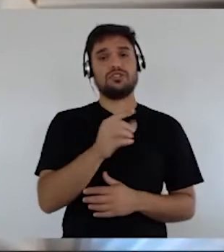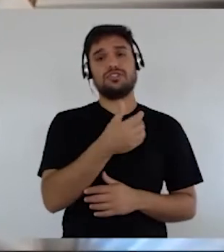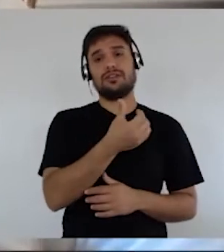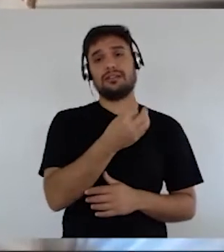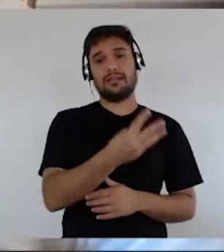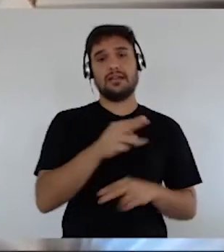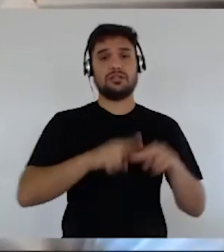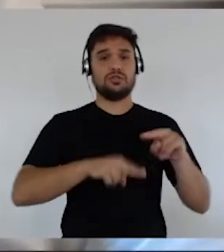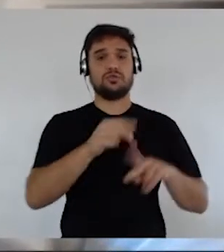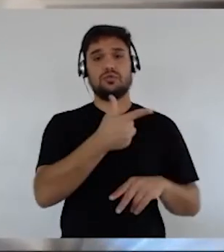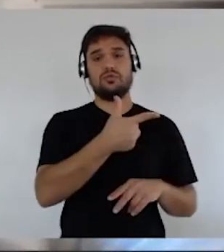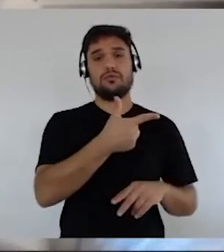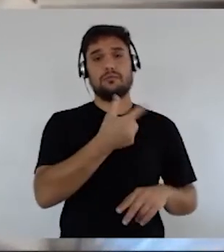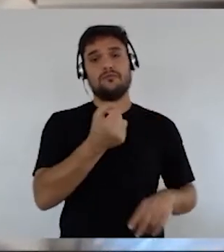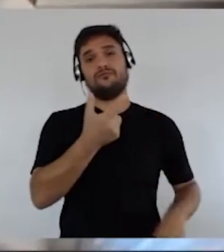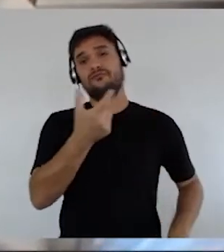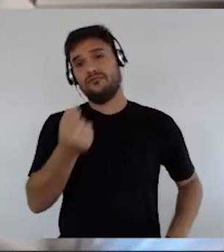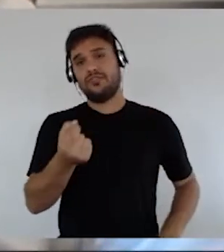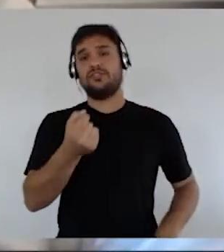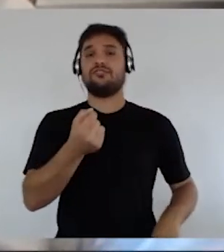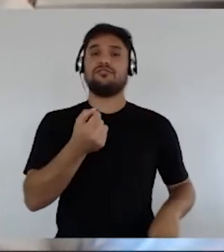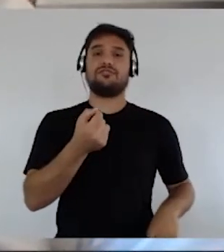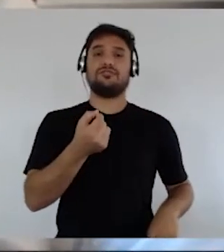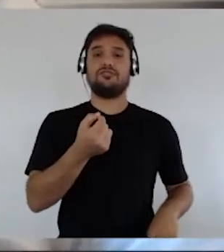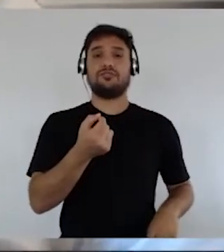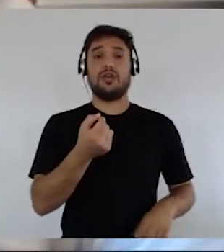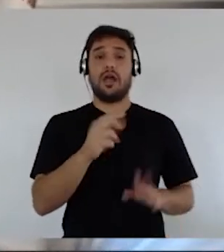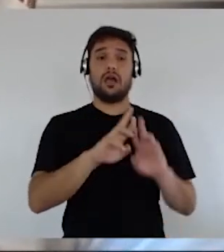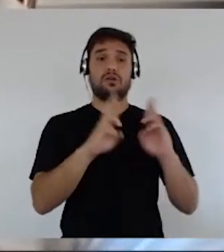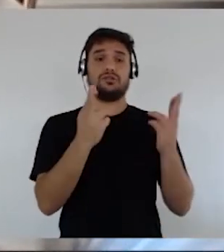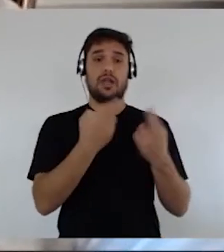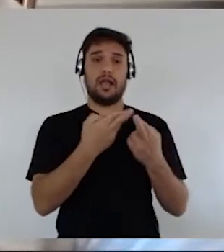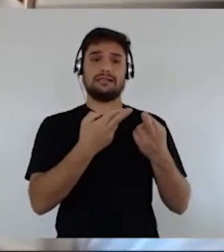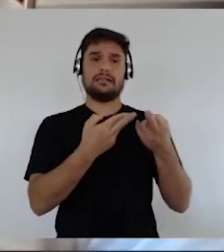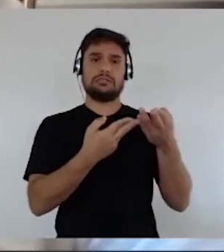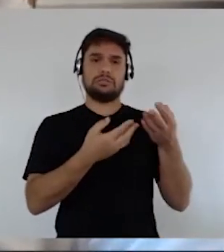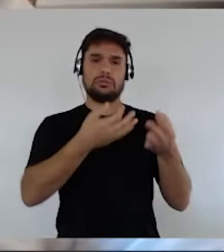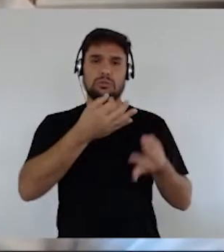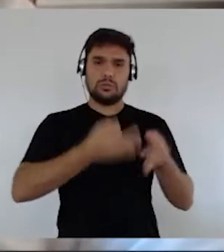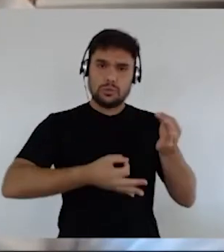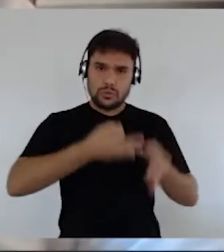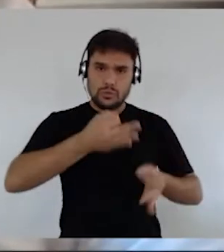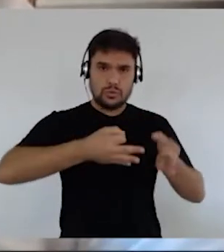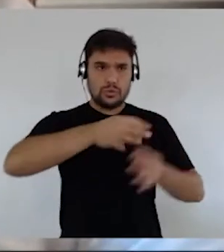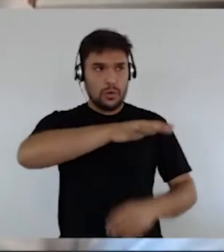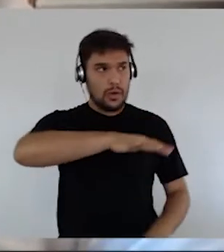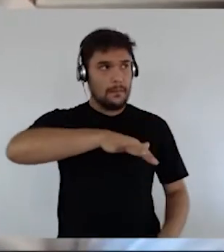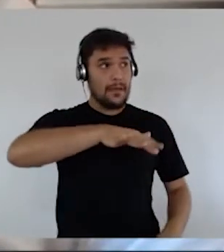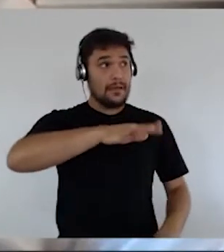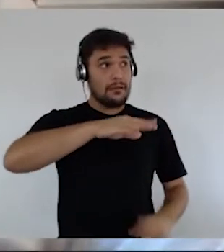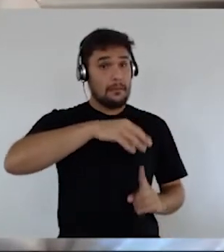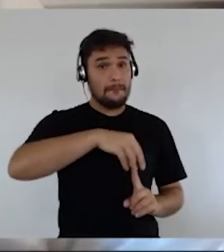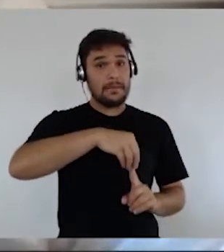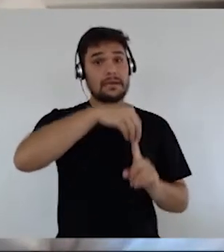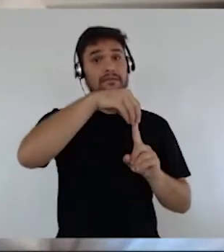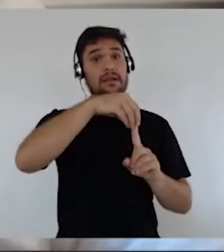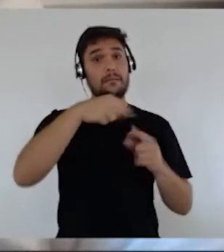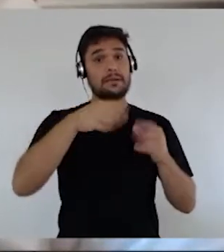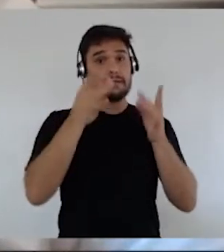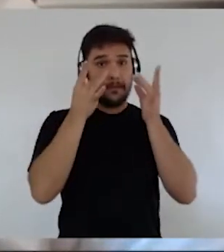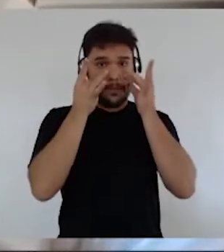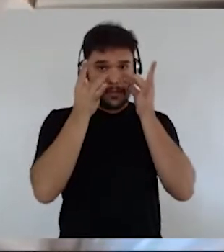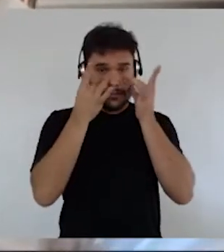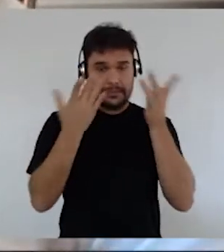junho de 2020, disse o seguinte: as audiências de julgamento são preferencialmente